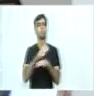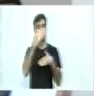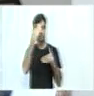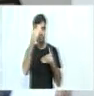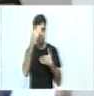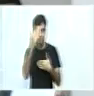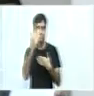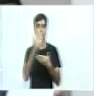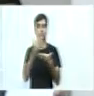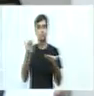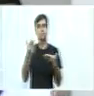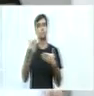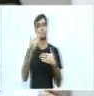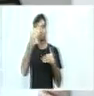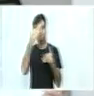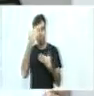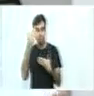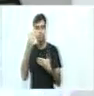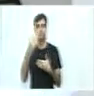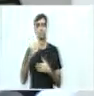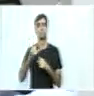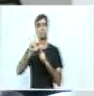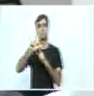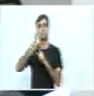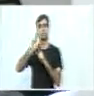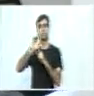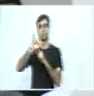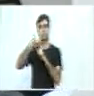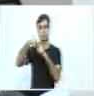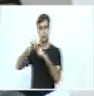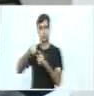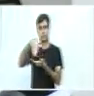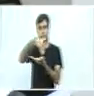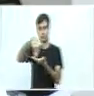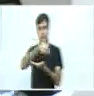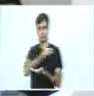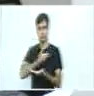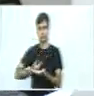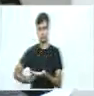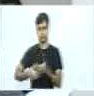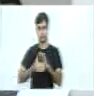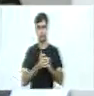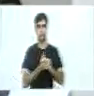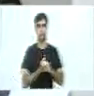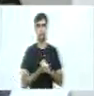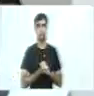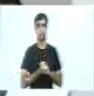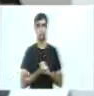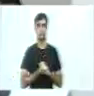despeço-me atenciosamente Luciano Piovesan Leme, secretário de governo.